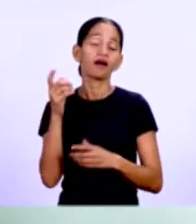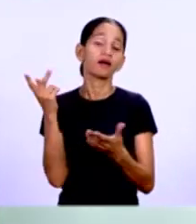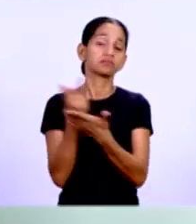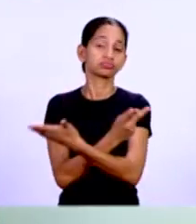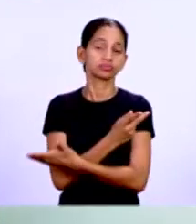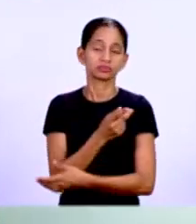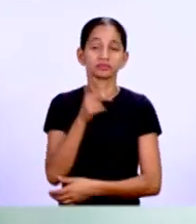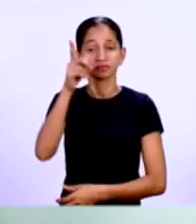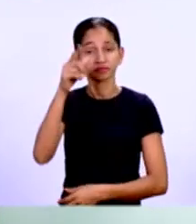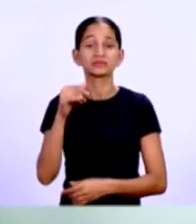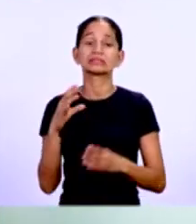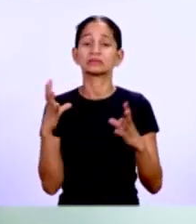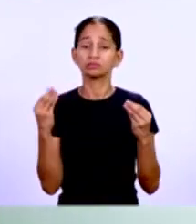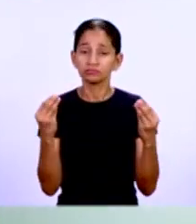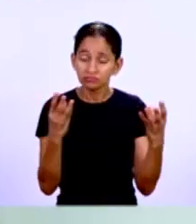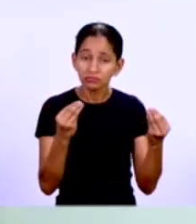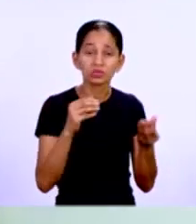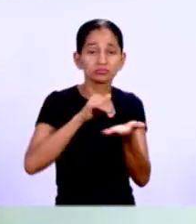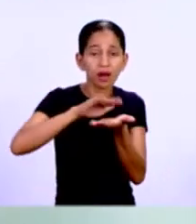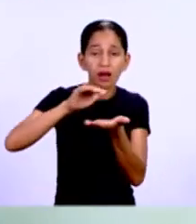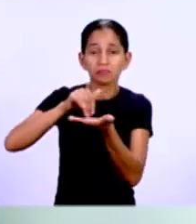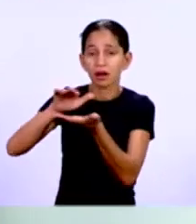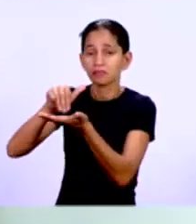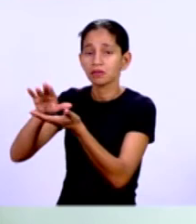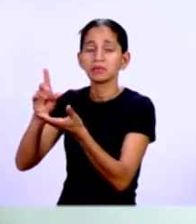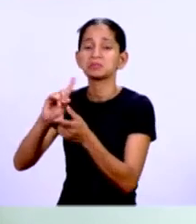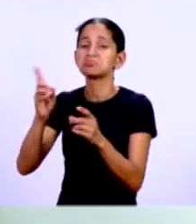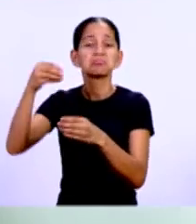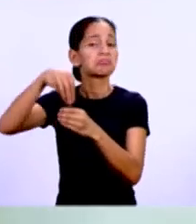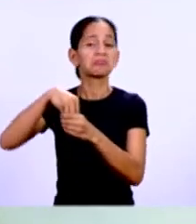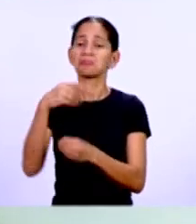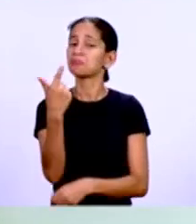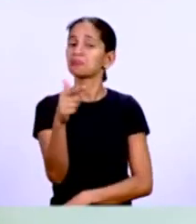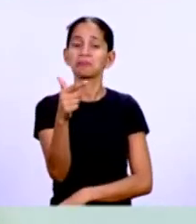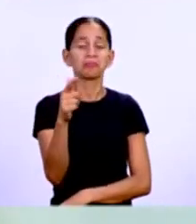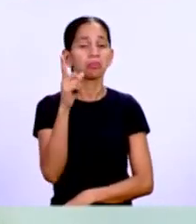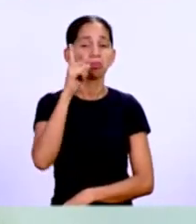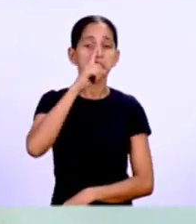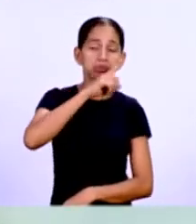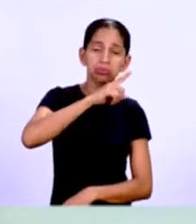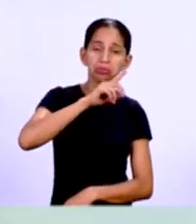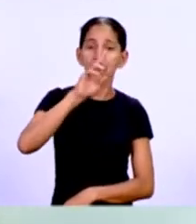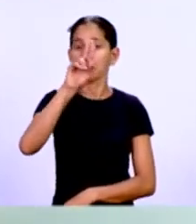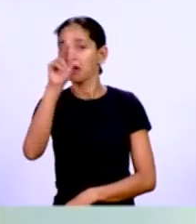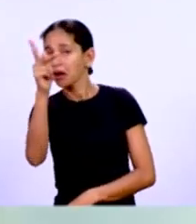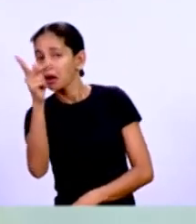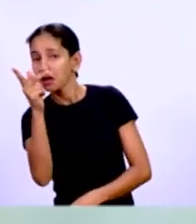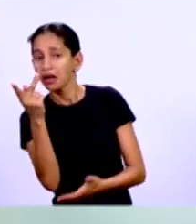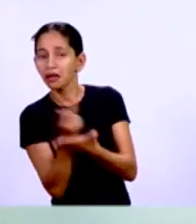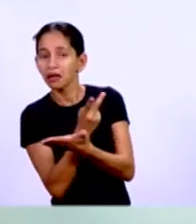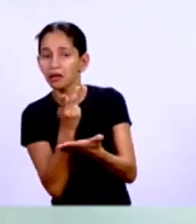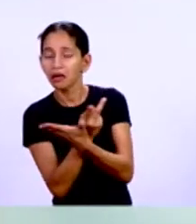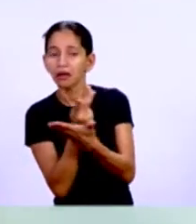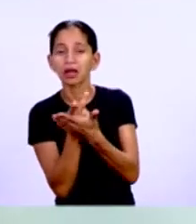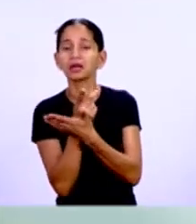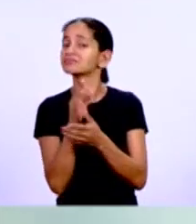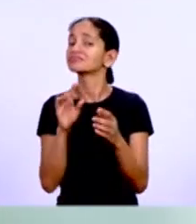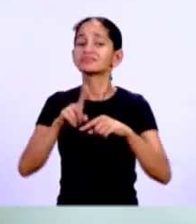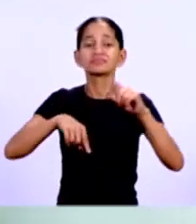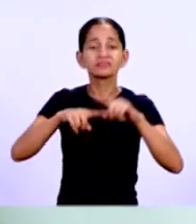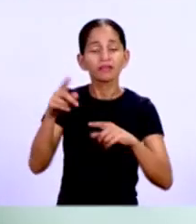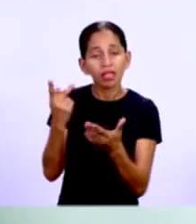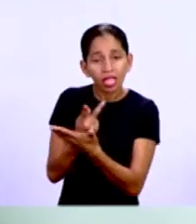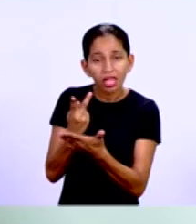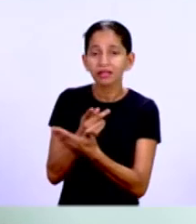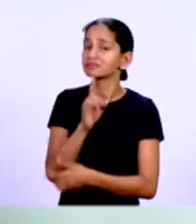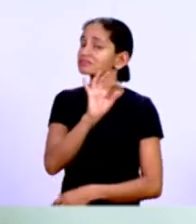município foram afetados, não por uma questão interna da empresa, não por um erro do pessoal do RH, não porque compraram matéria-prima errada, não porque não